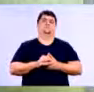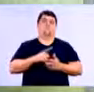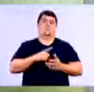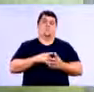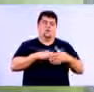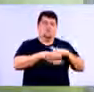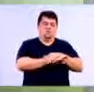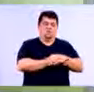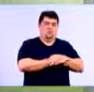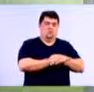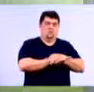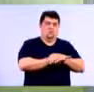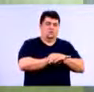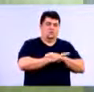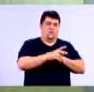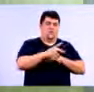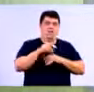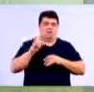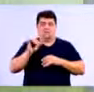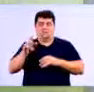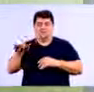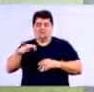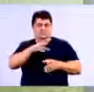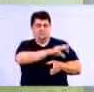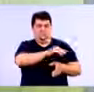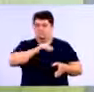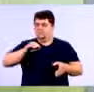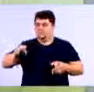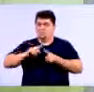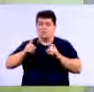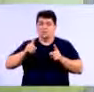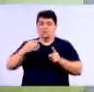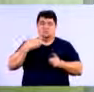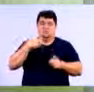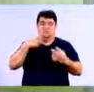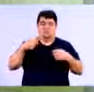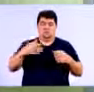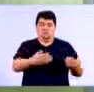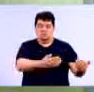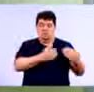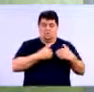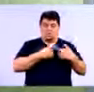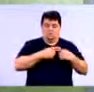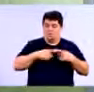que eu depositei, a Denise levou. Só que o banco precisa me devolver agora